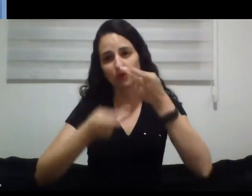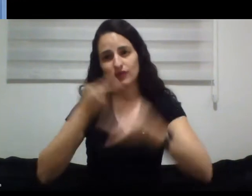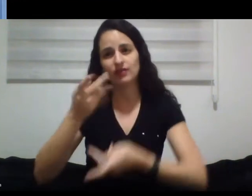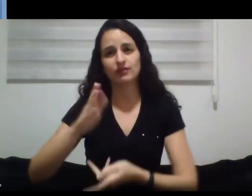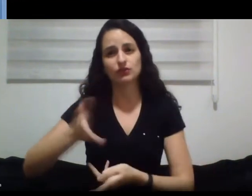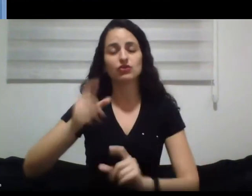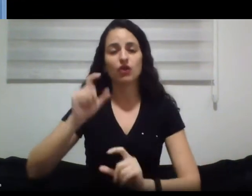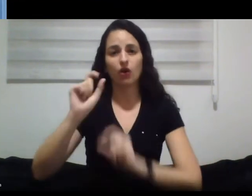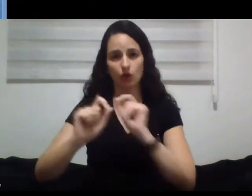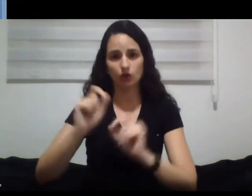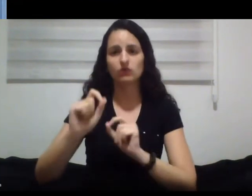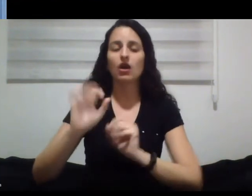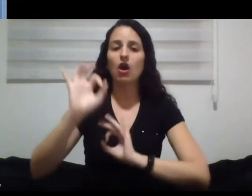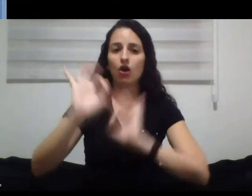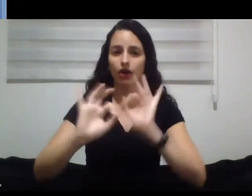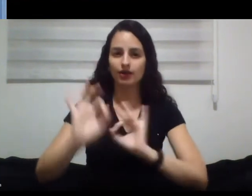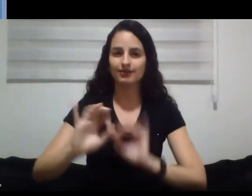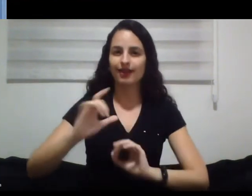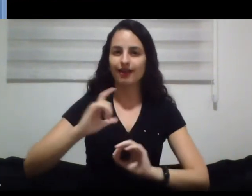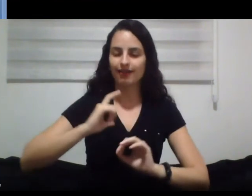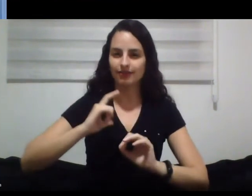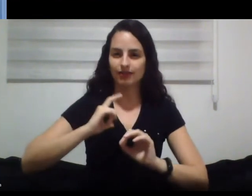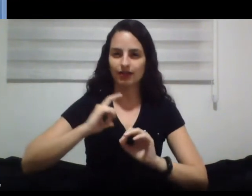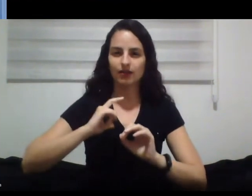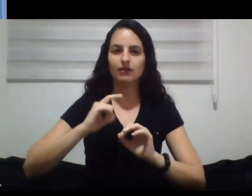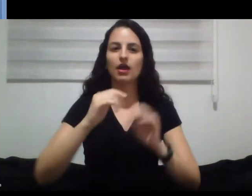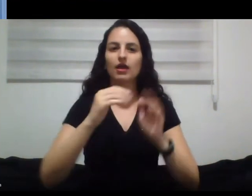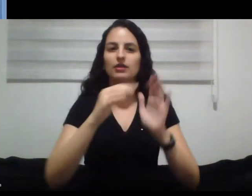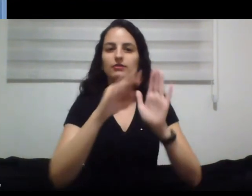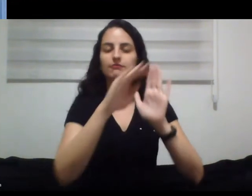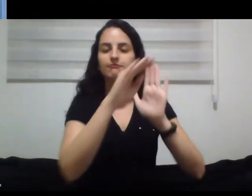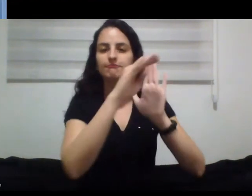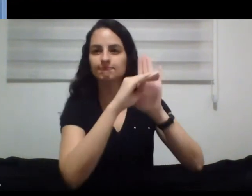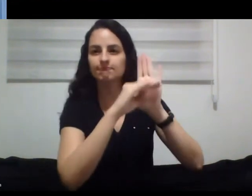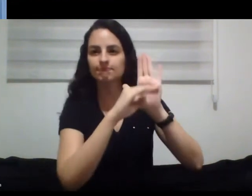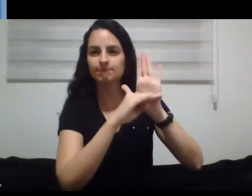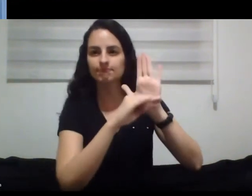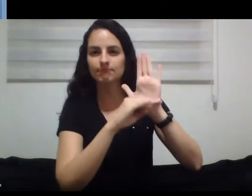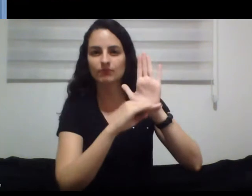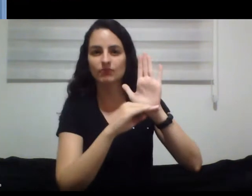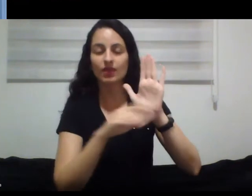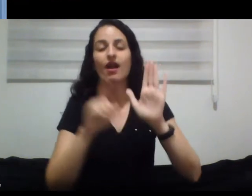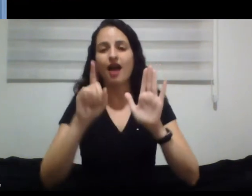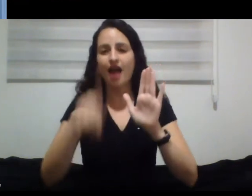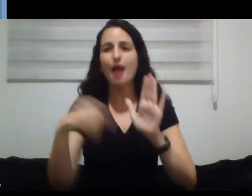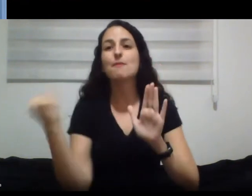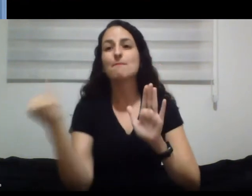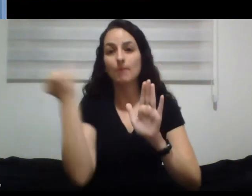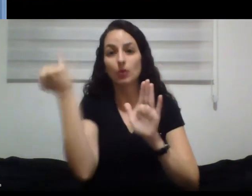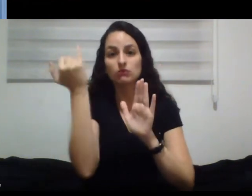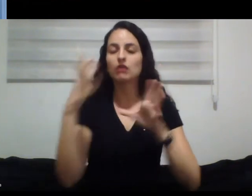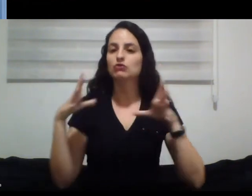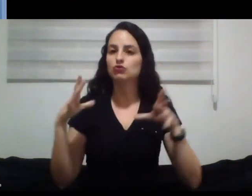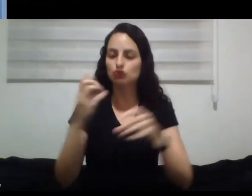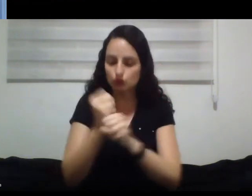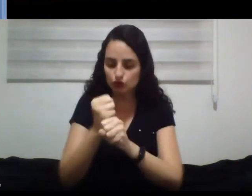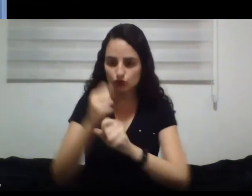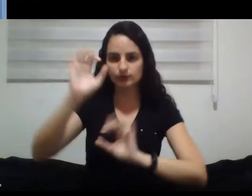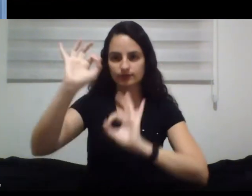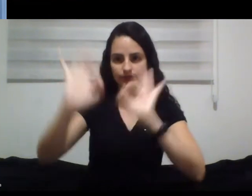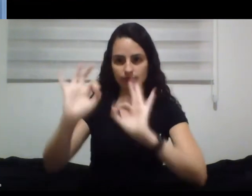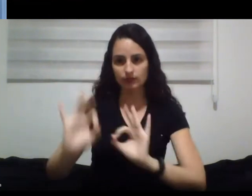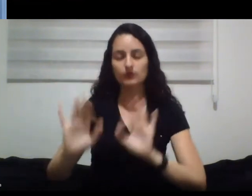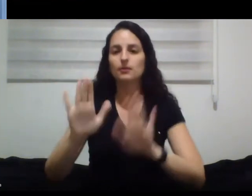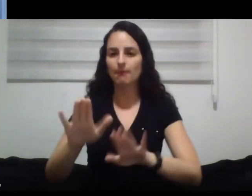esse planejamento, tá? Então, aqui tem algumas informações aí que são preenchidas automaticamente